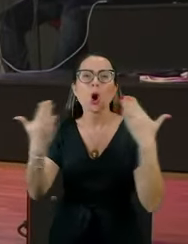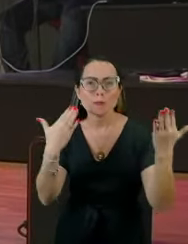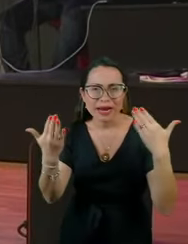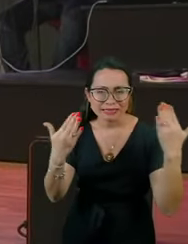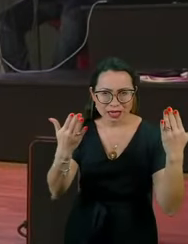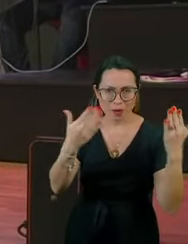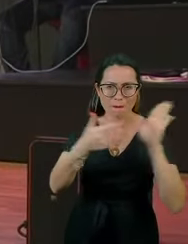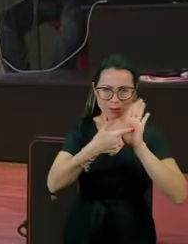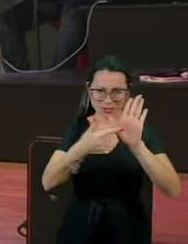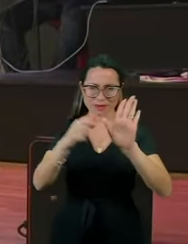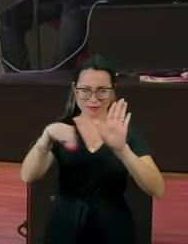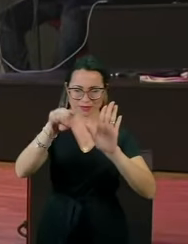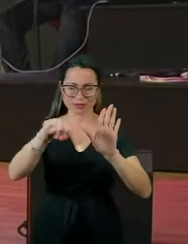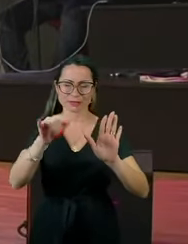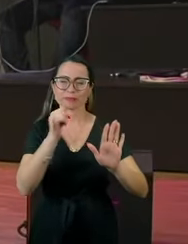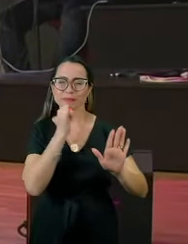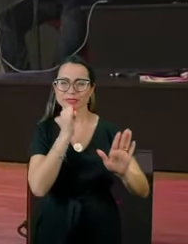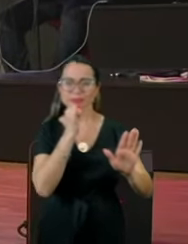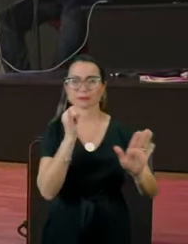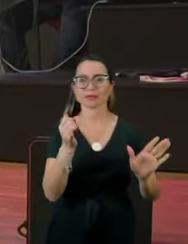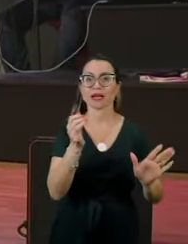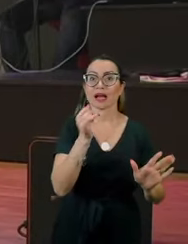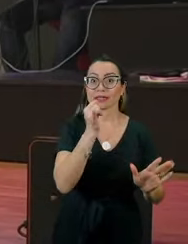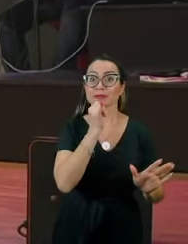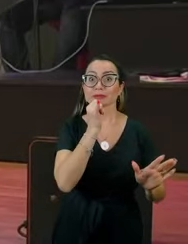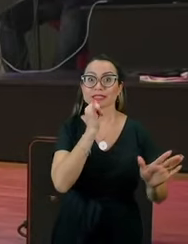delas. Elas são maleáveis.